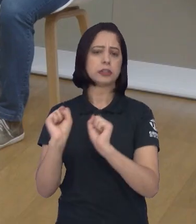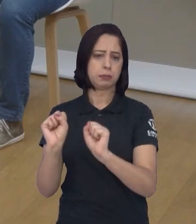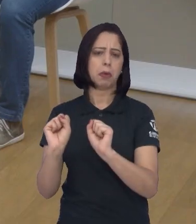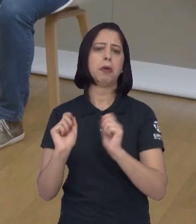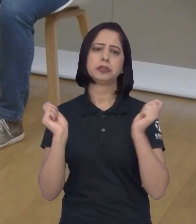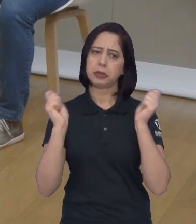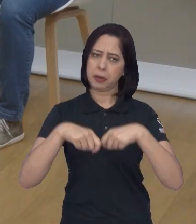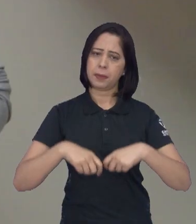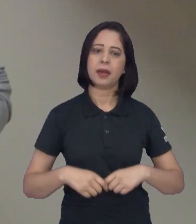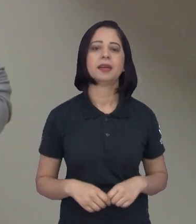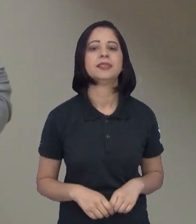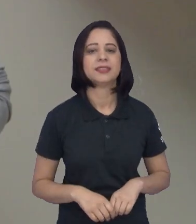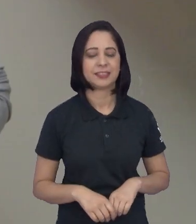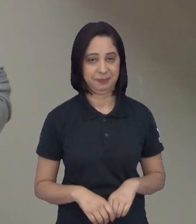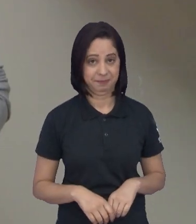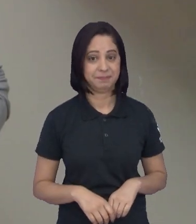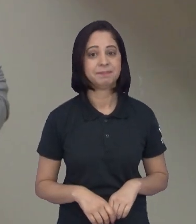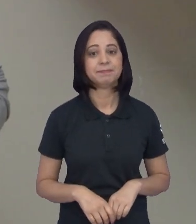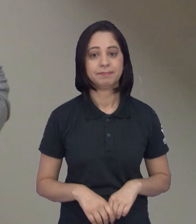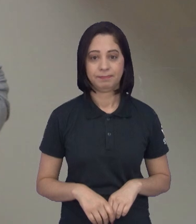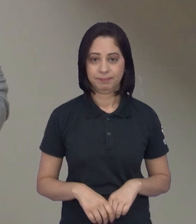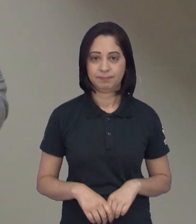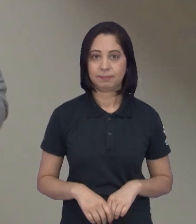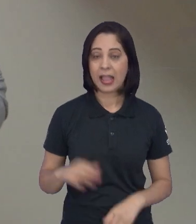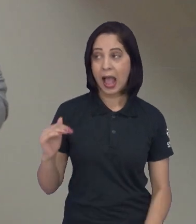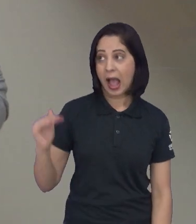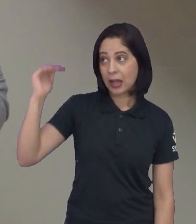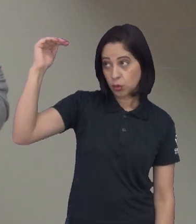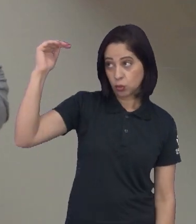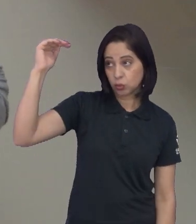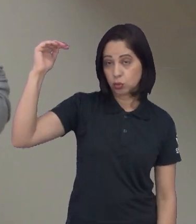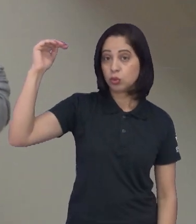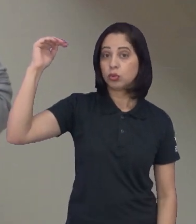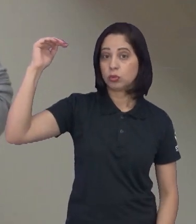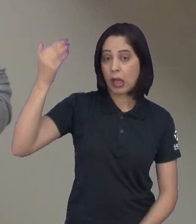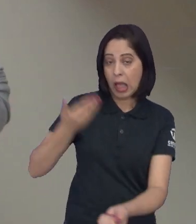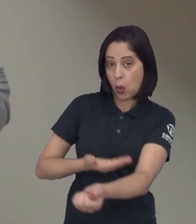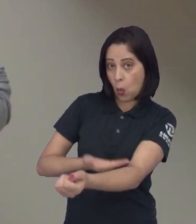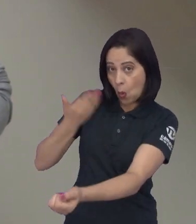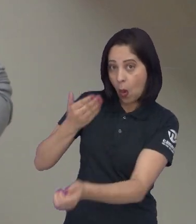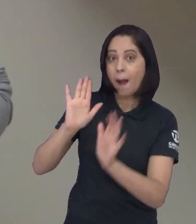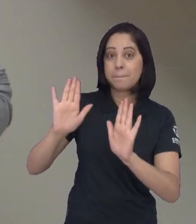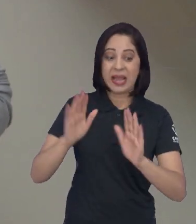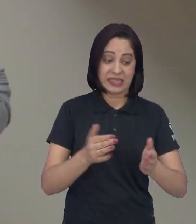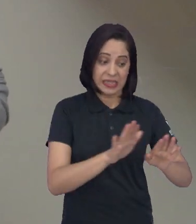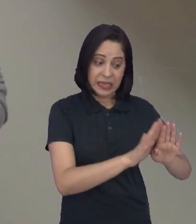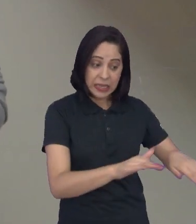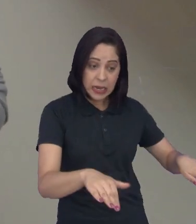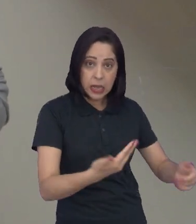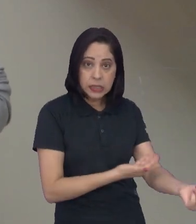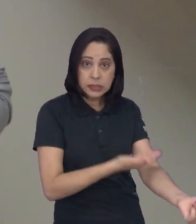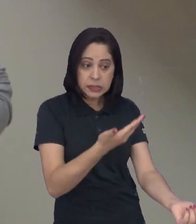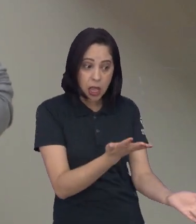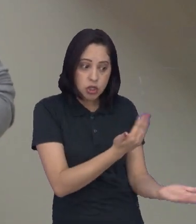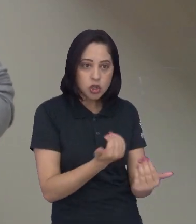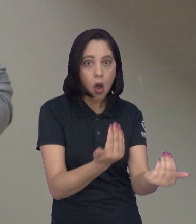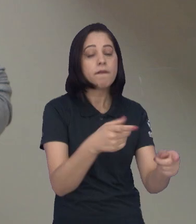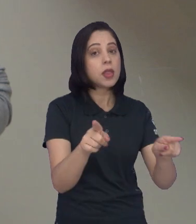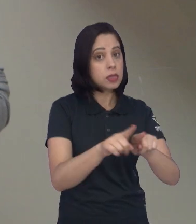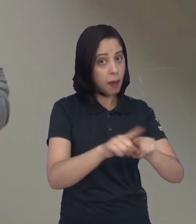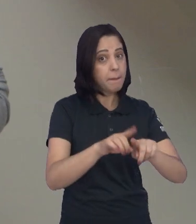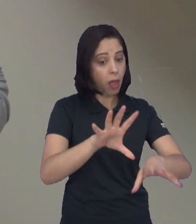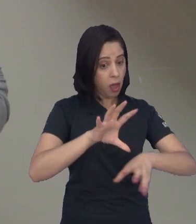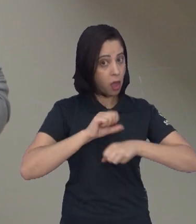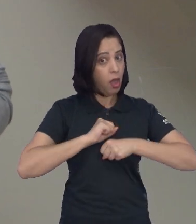tempo todo bom gente além dos adultos a hipertensão também pode atingir crianças e jovens isso está